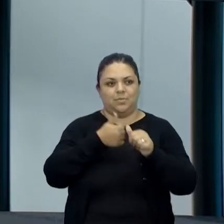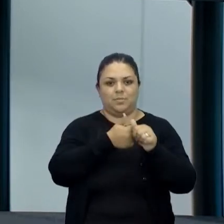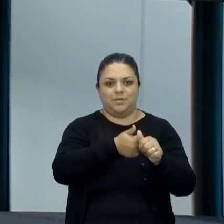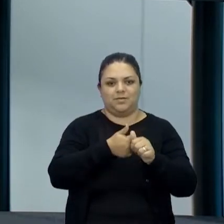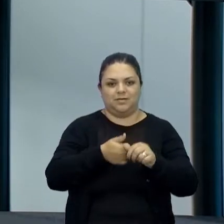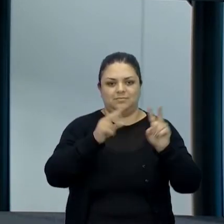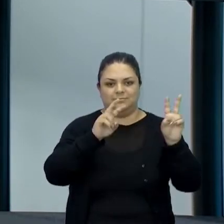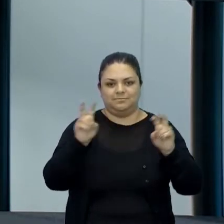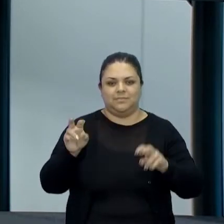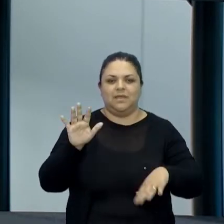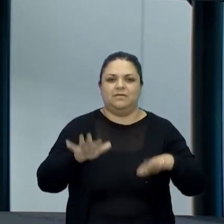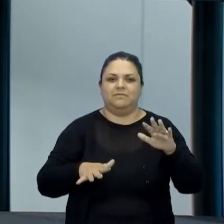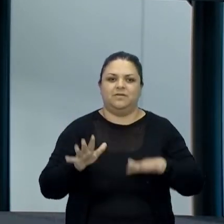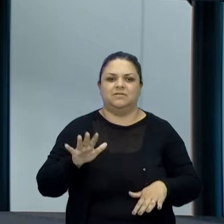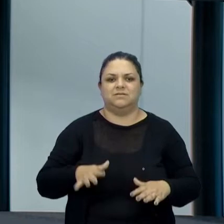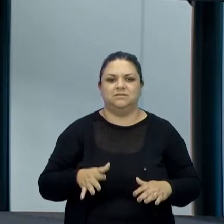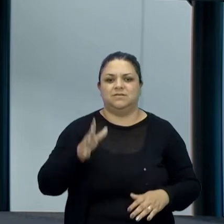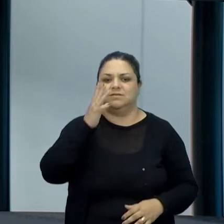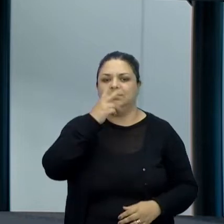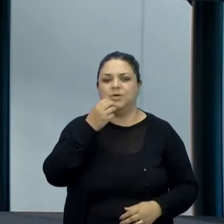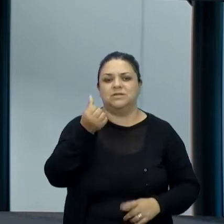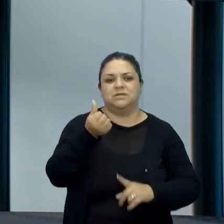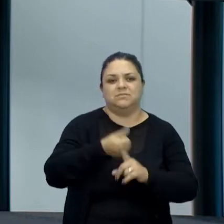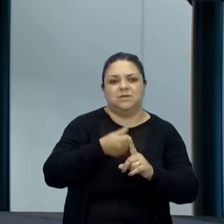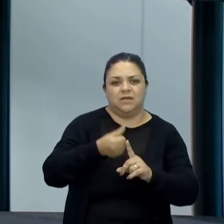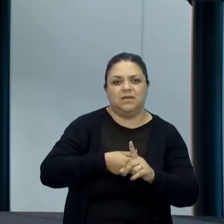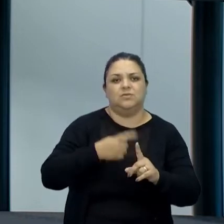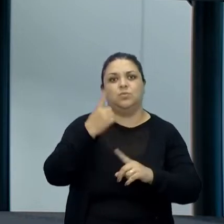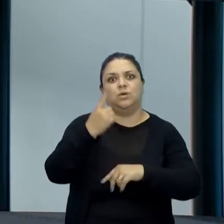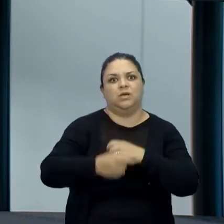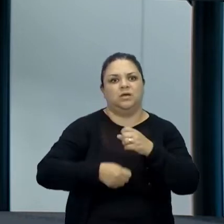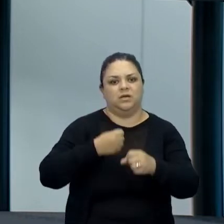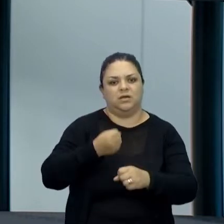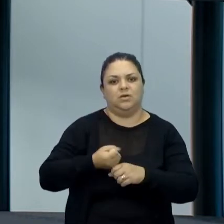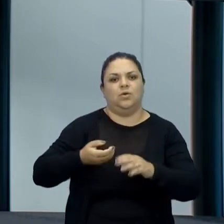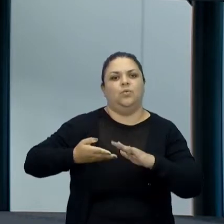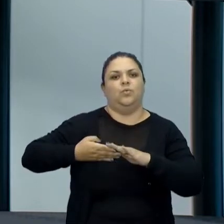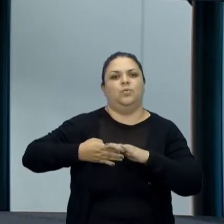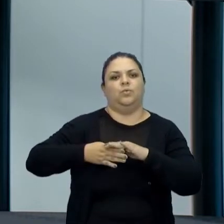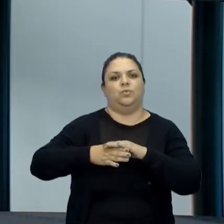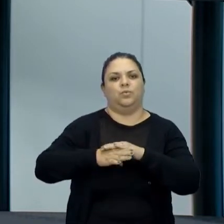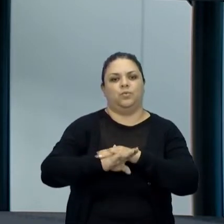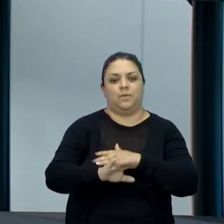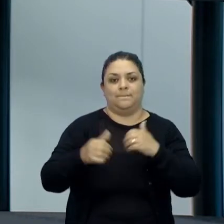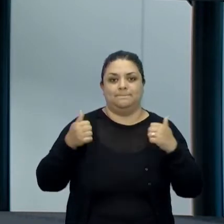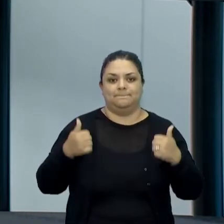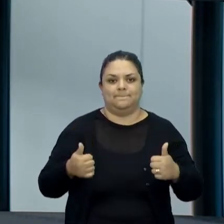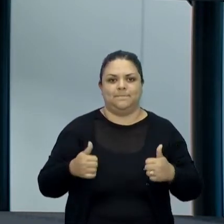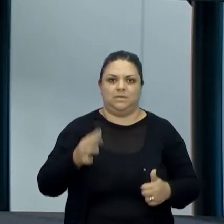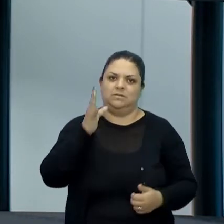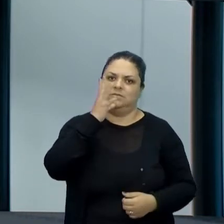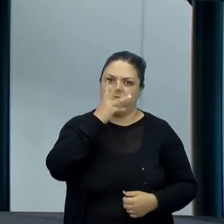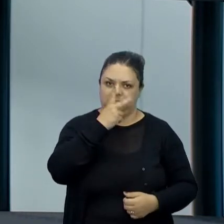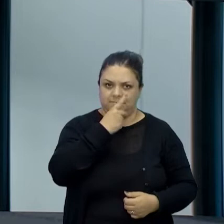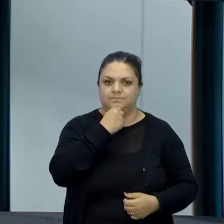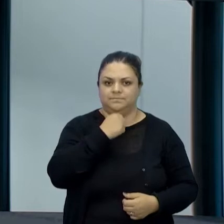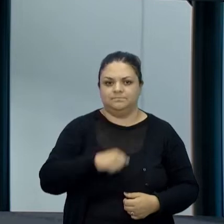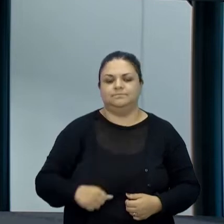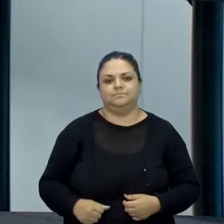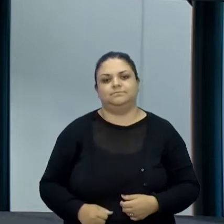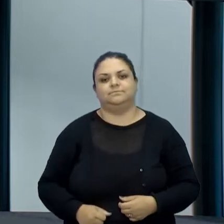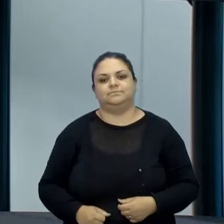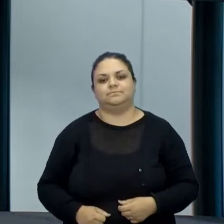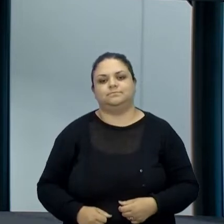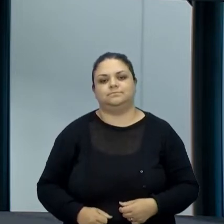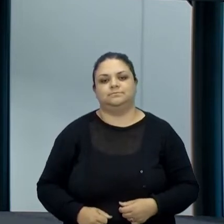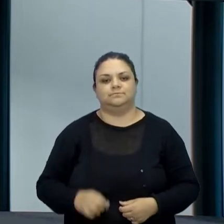coisas, demora-se de 6 meses a 1 ano, mais ou menos, para as pessoas conseguirem se adaptar àquela